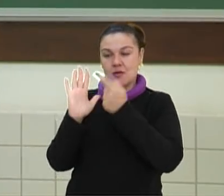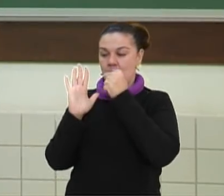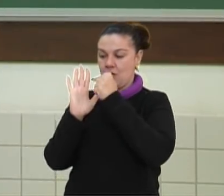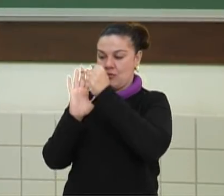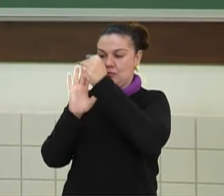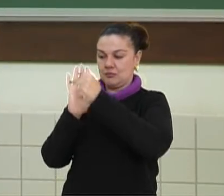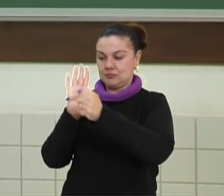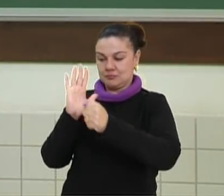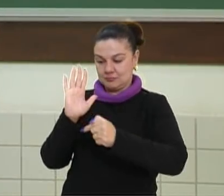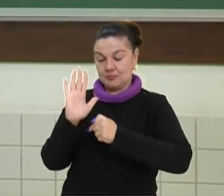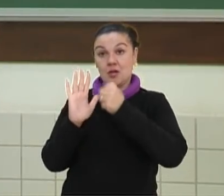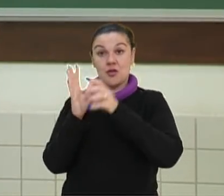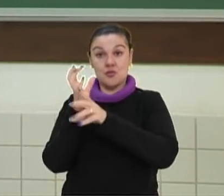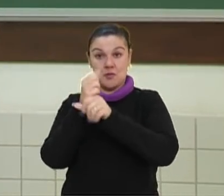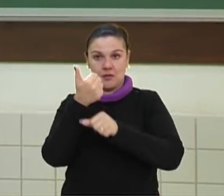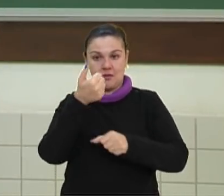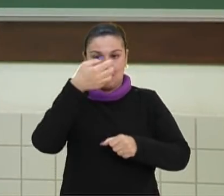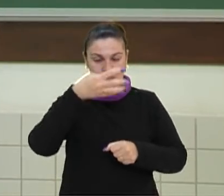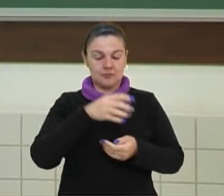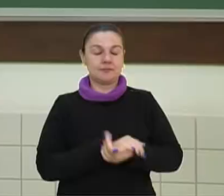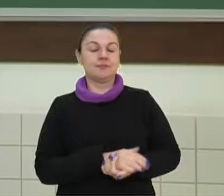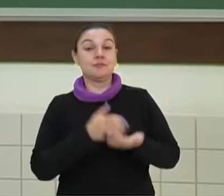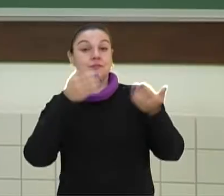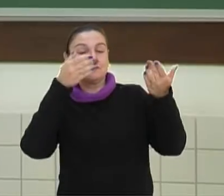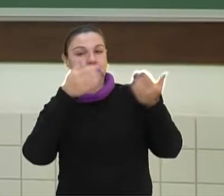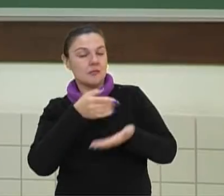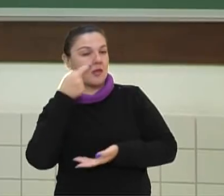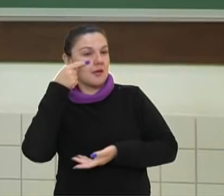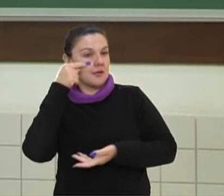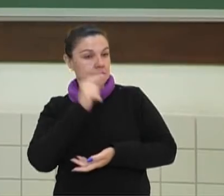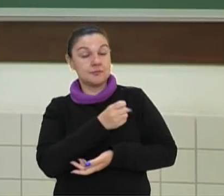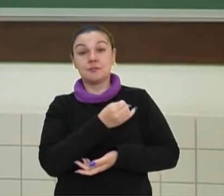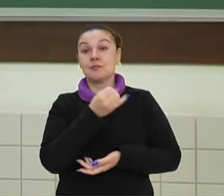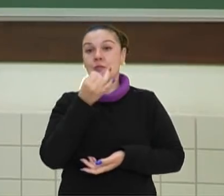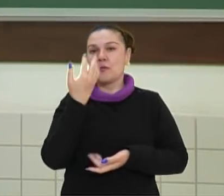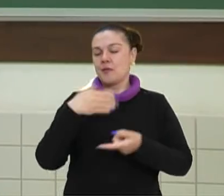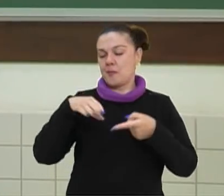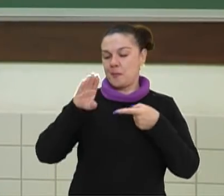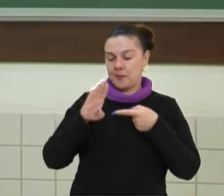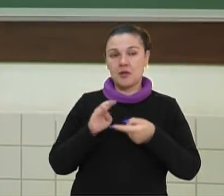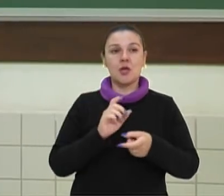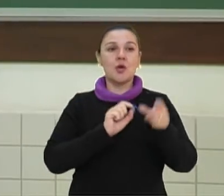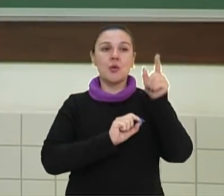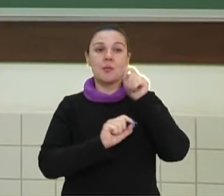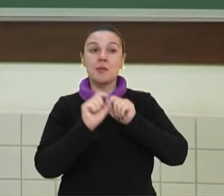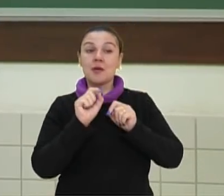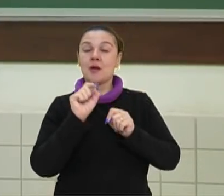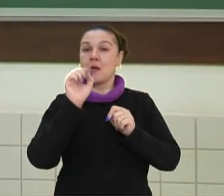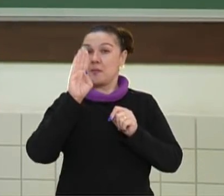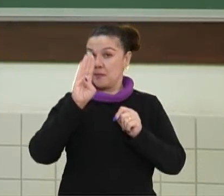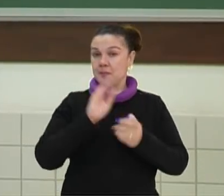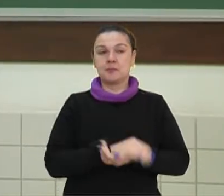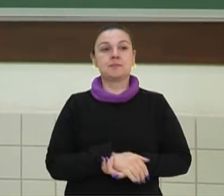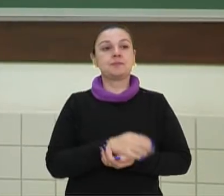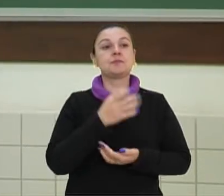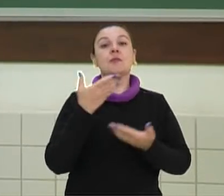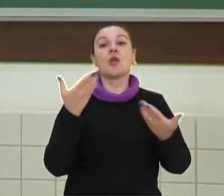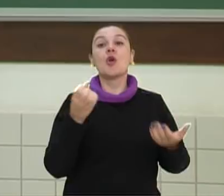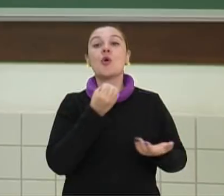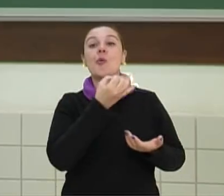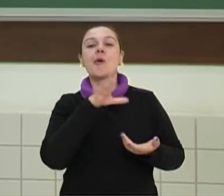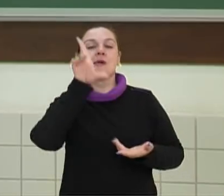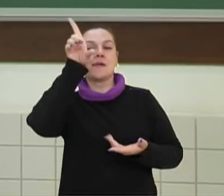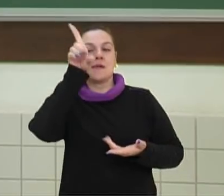tem 14 lados e agora nós vamos tentar resolver a letra B. O que vem a ser a letra B? É o número